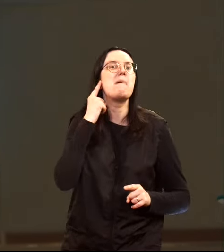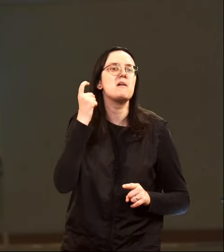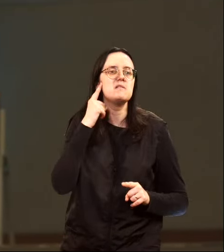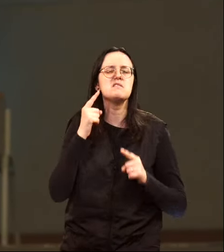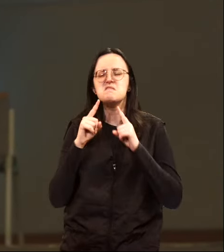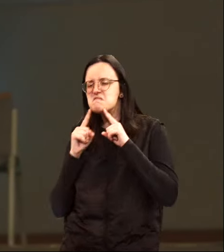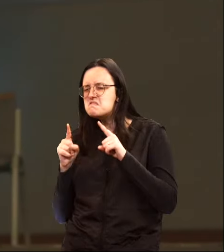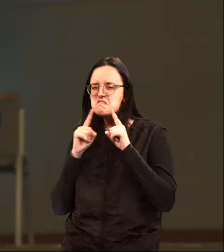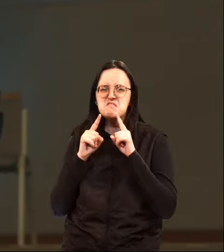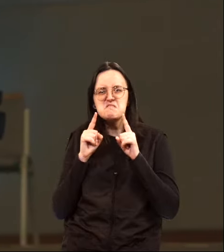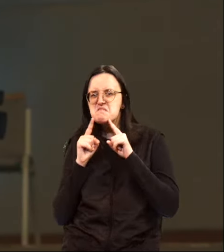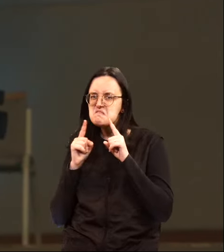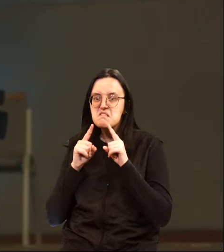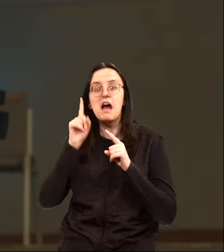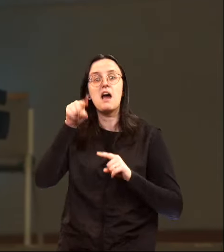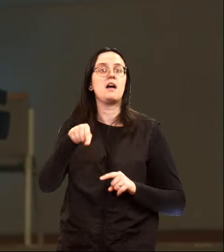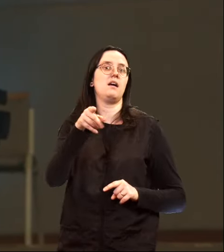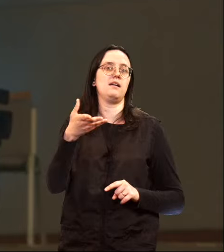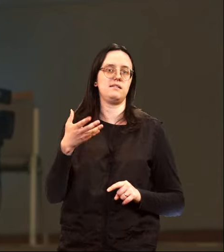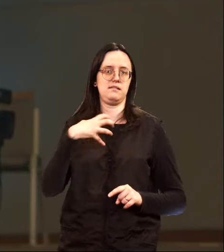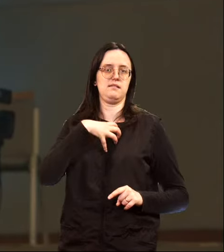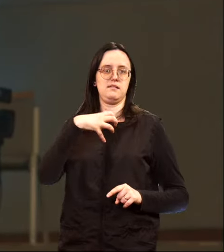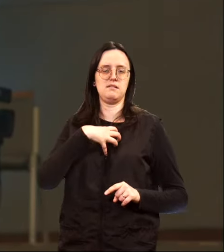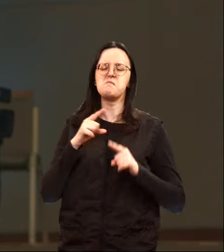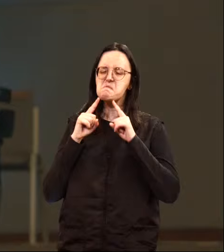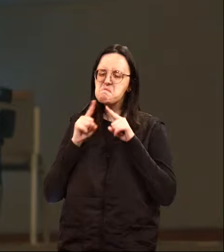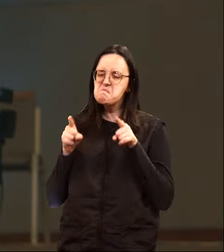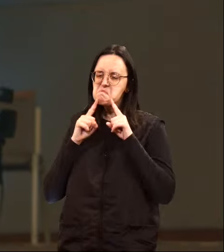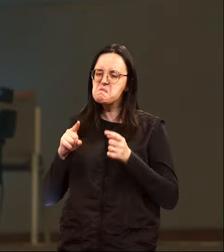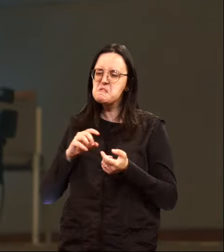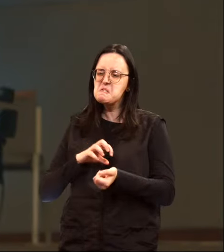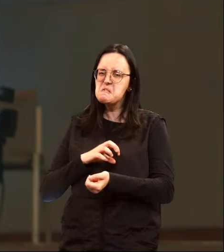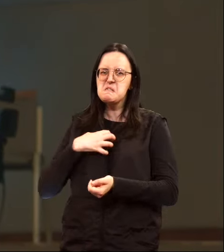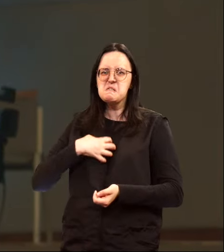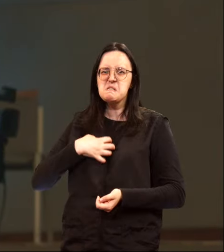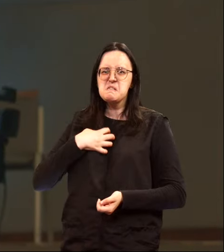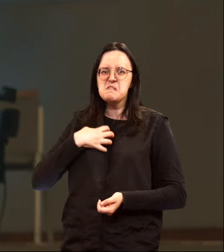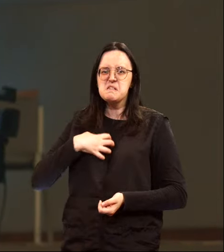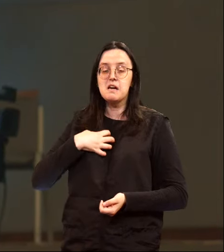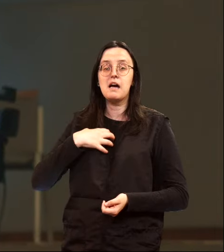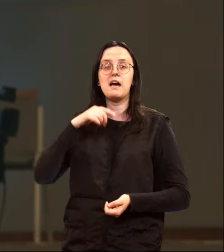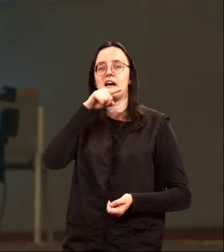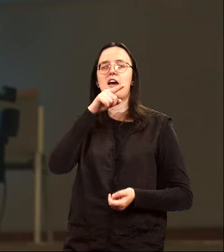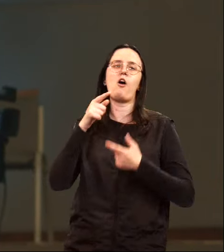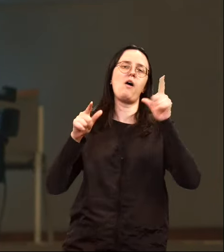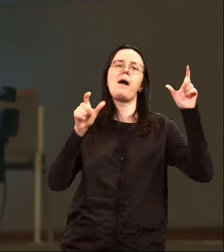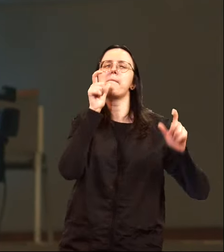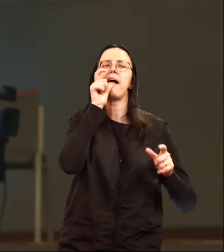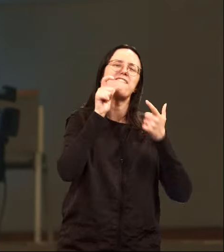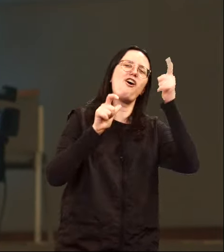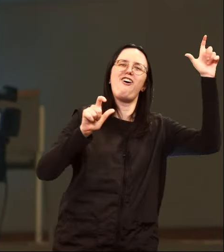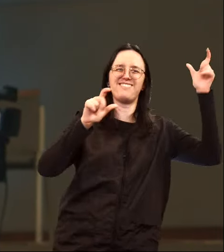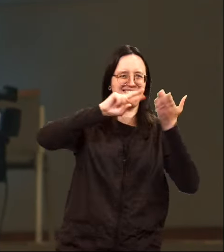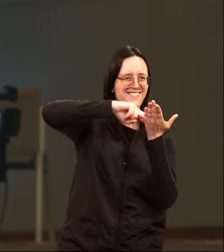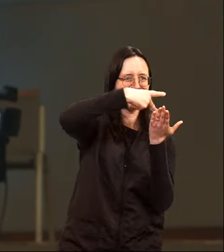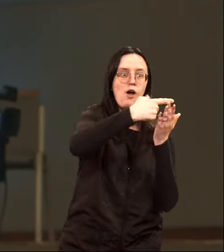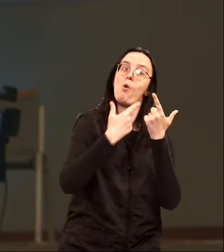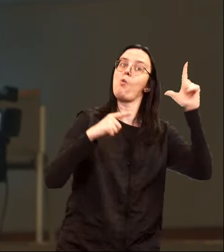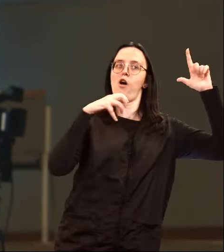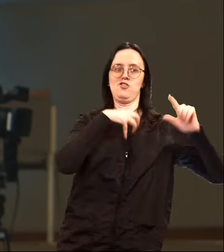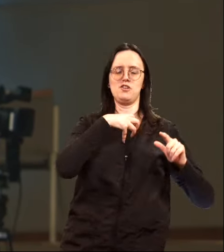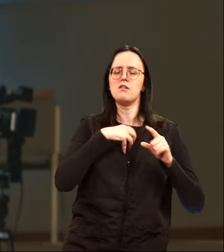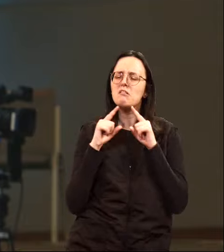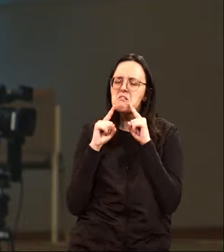A simulação daquele resmungo que irrita. Mur. No grego é gnan. É